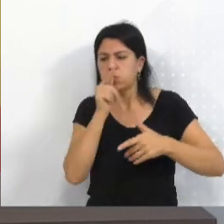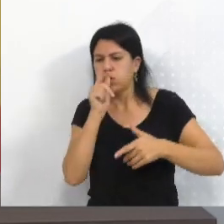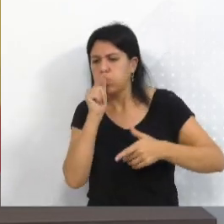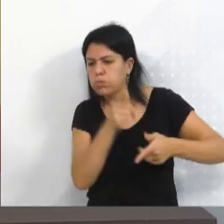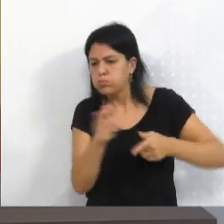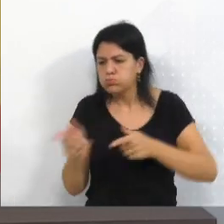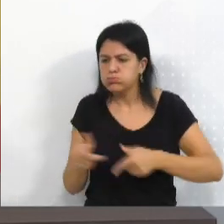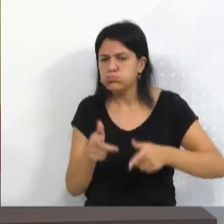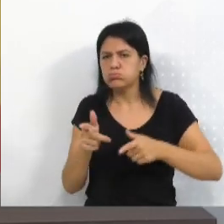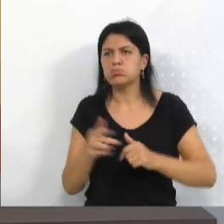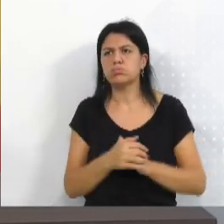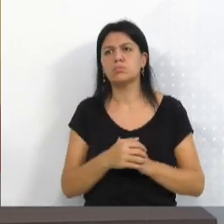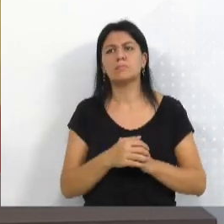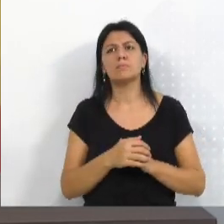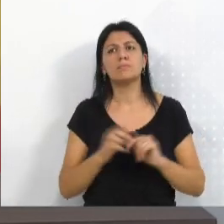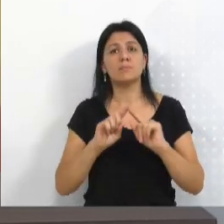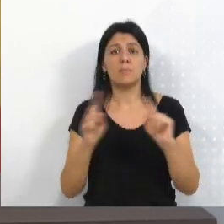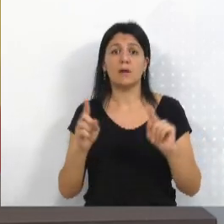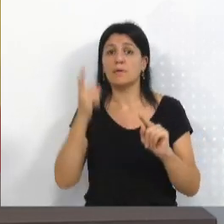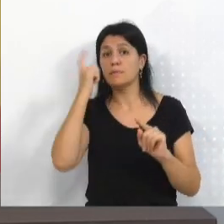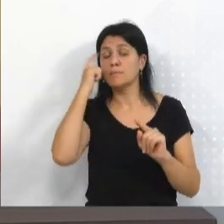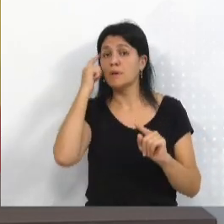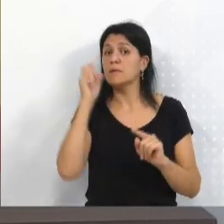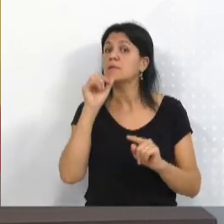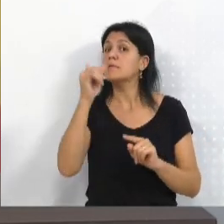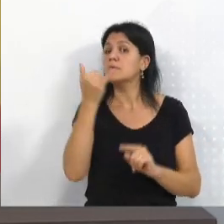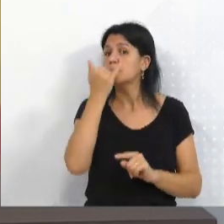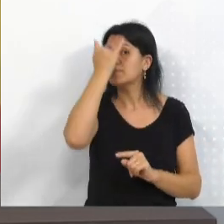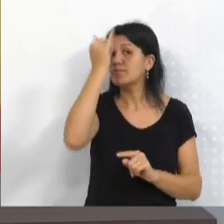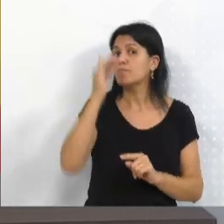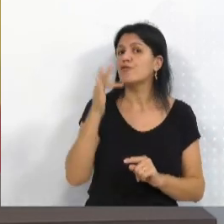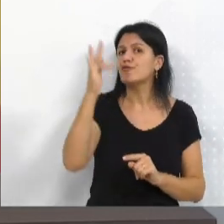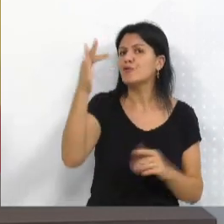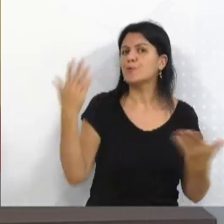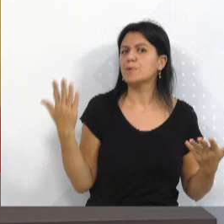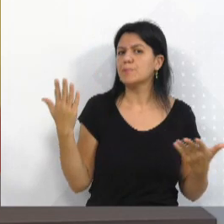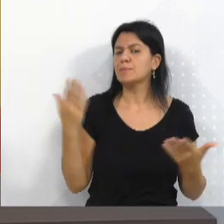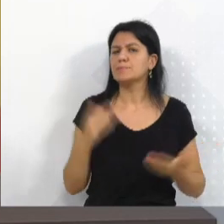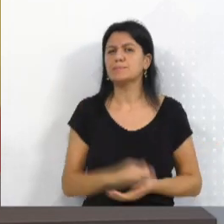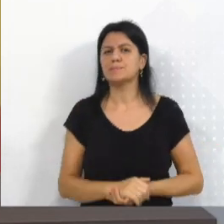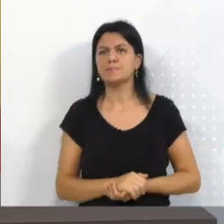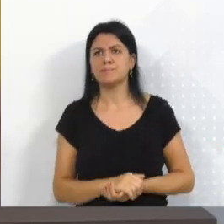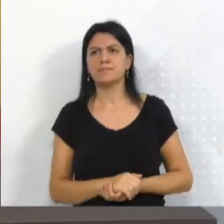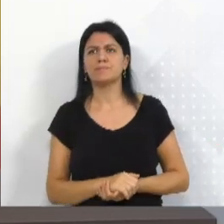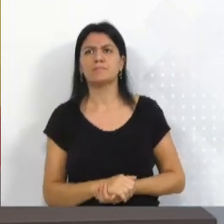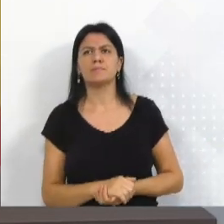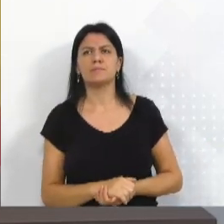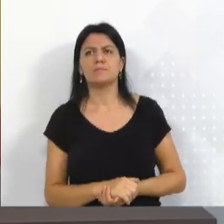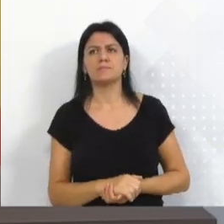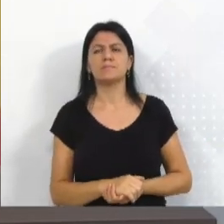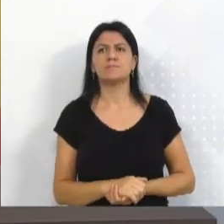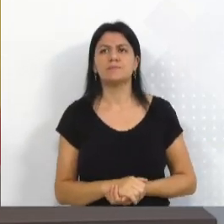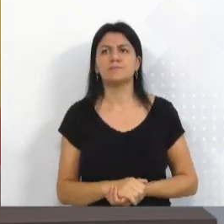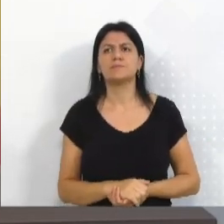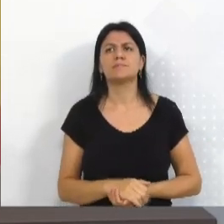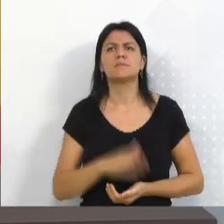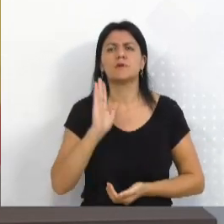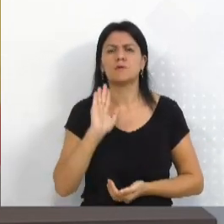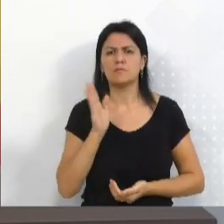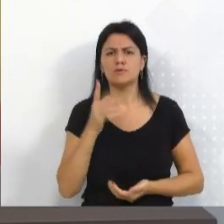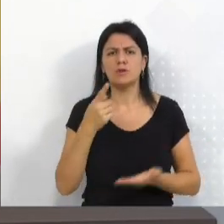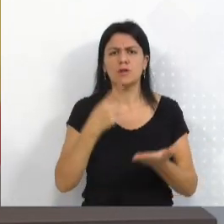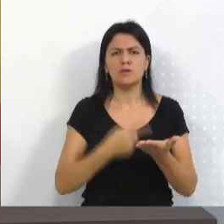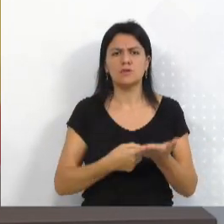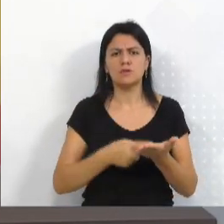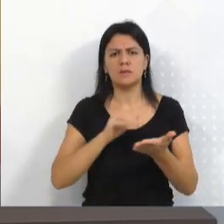né enuncia-se uma tragédia né no futuro então o que que eu fiz eu já tinha uma agenda com